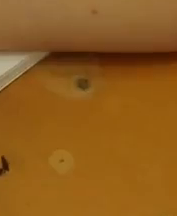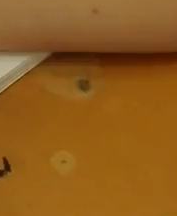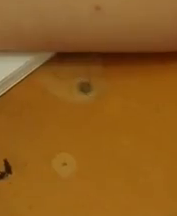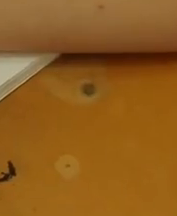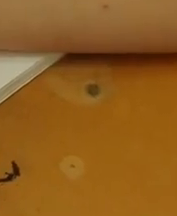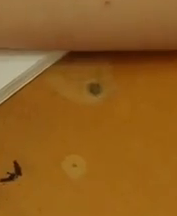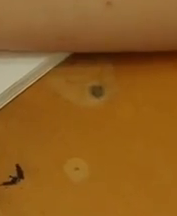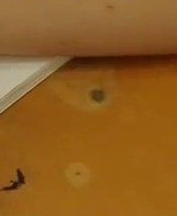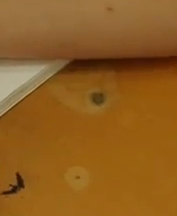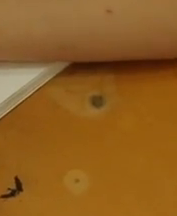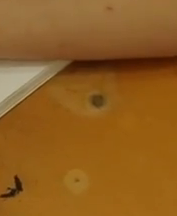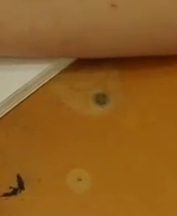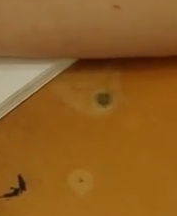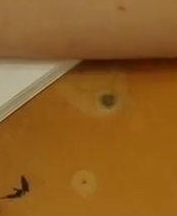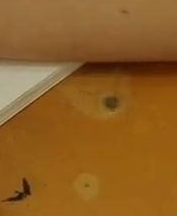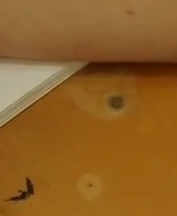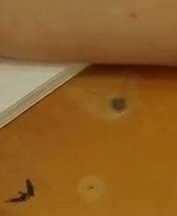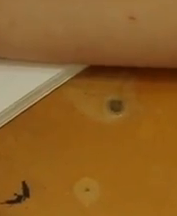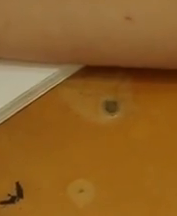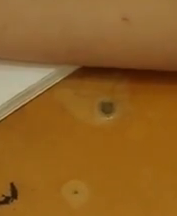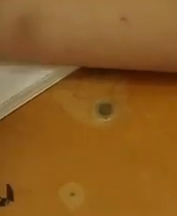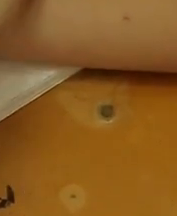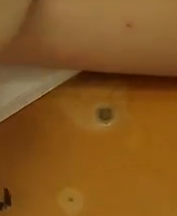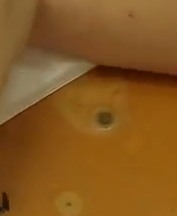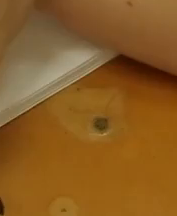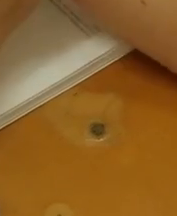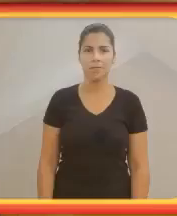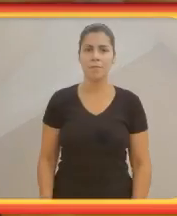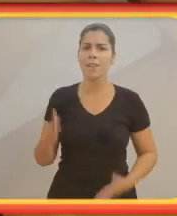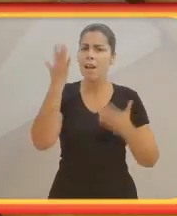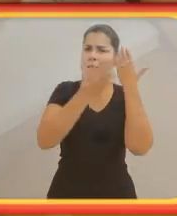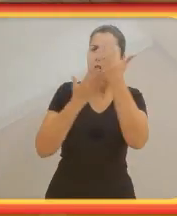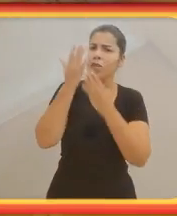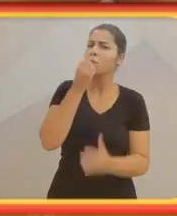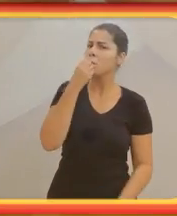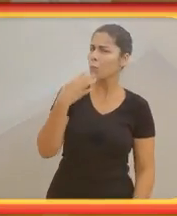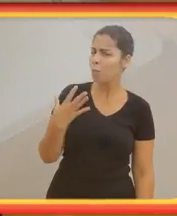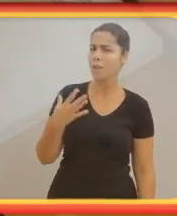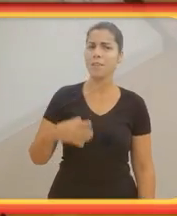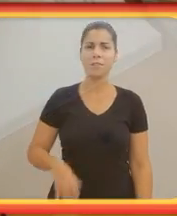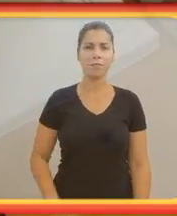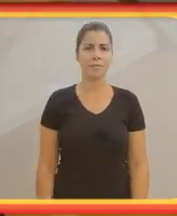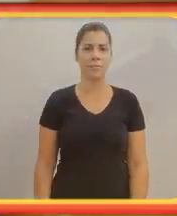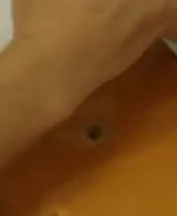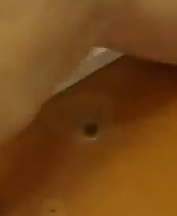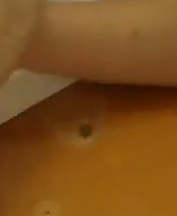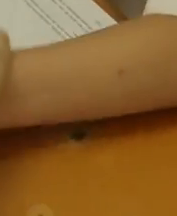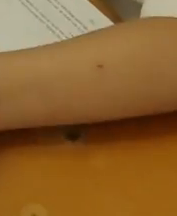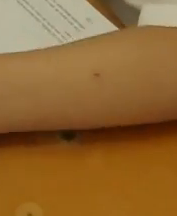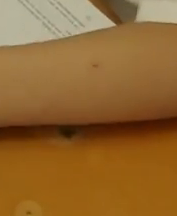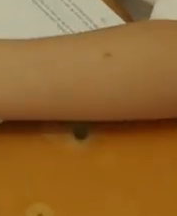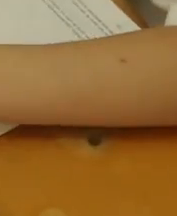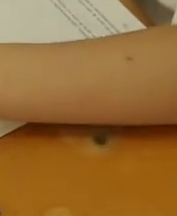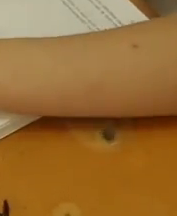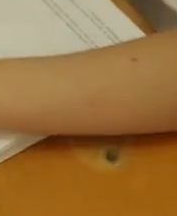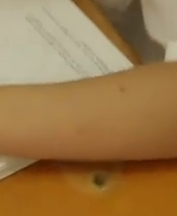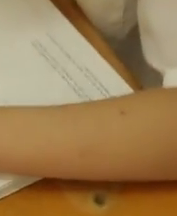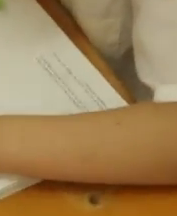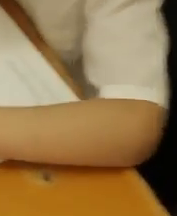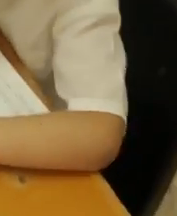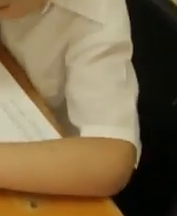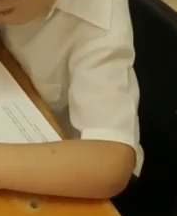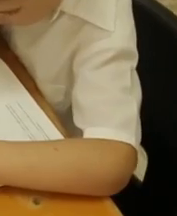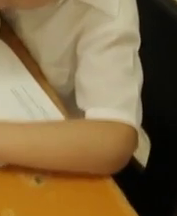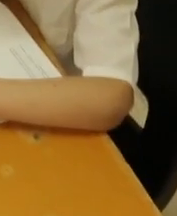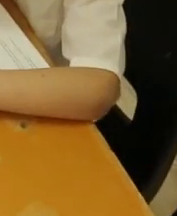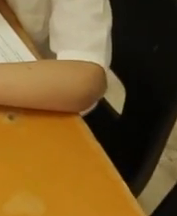banheiro? Se lava la cara. Lava o rosto. Cara, muy bien. Muito